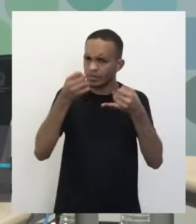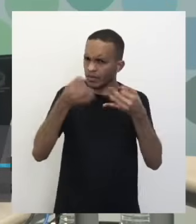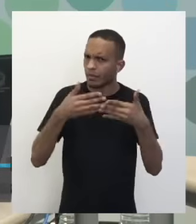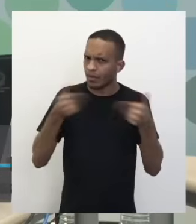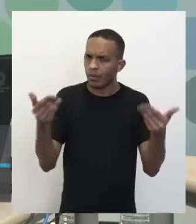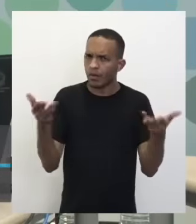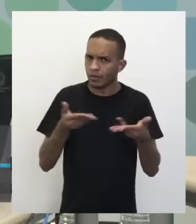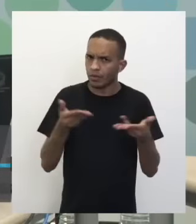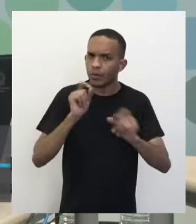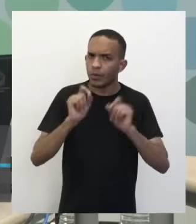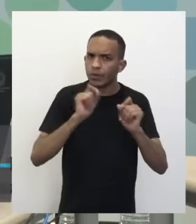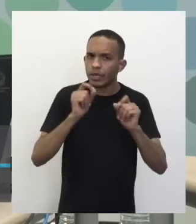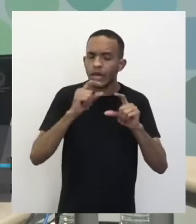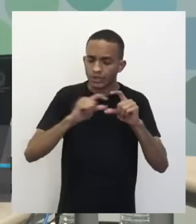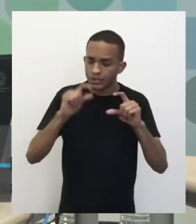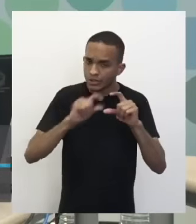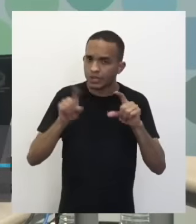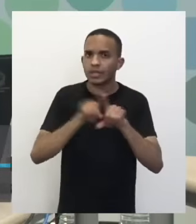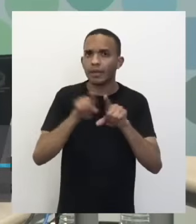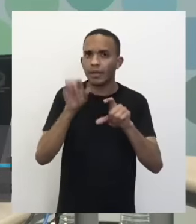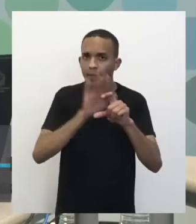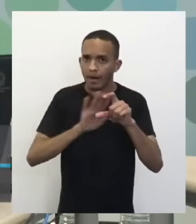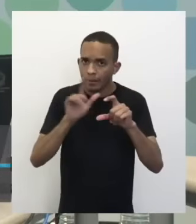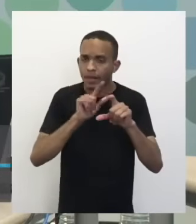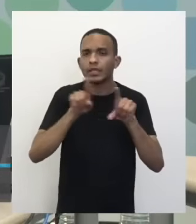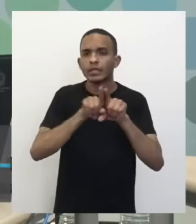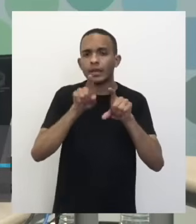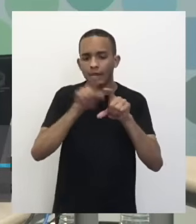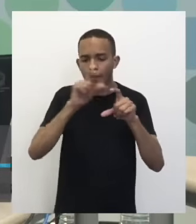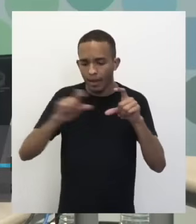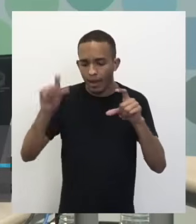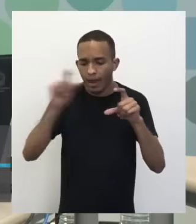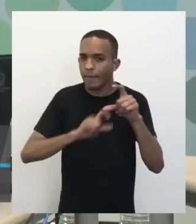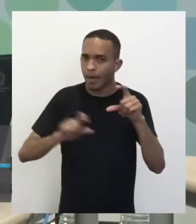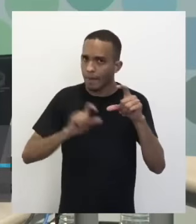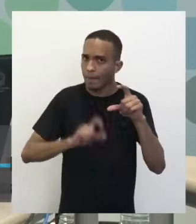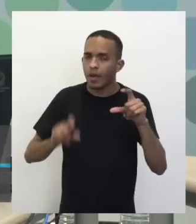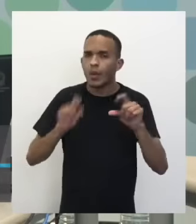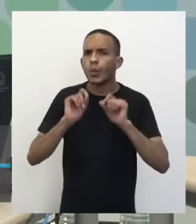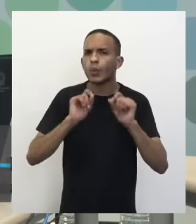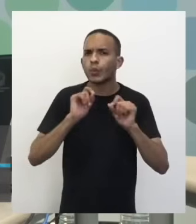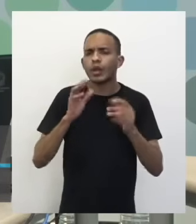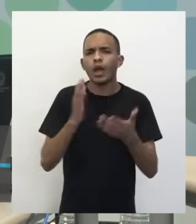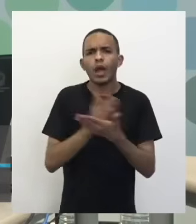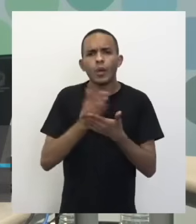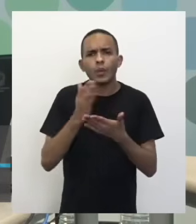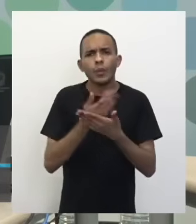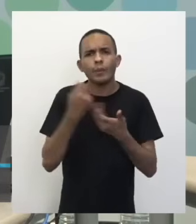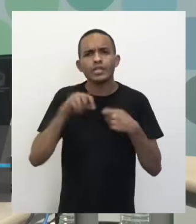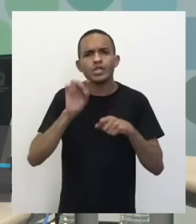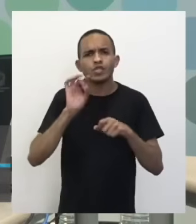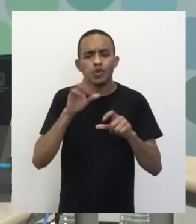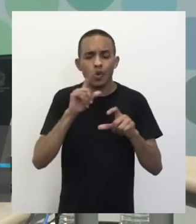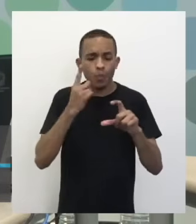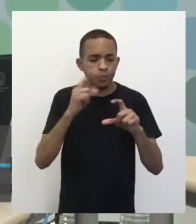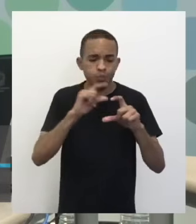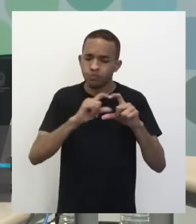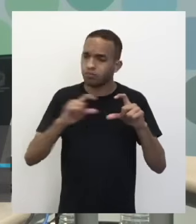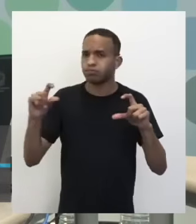aqui. A questão da tirinha, da charge do cartoon, né? A charge de um cartoon, muitas vezes só precisa de um quadro. É